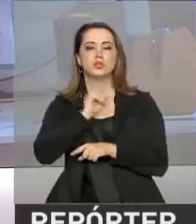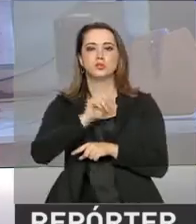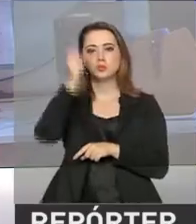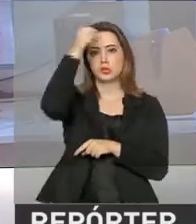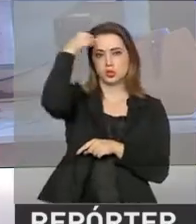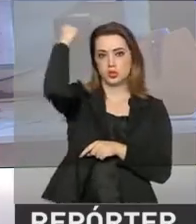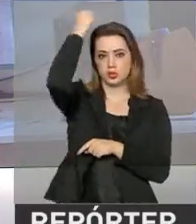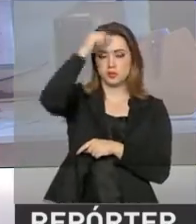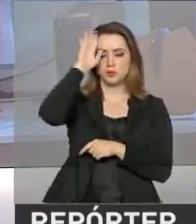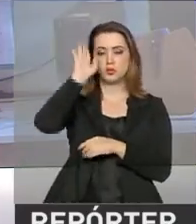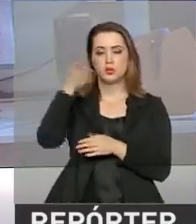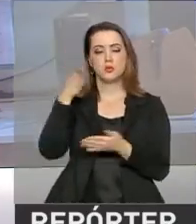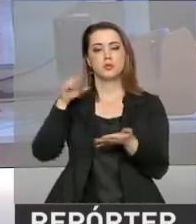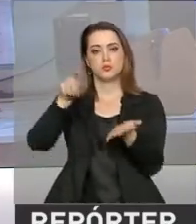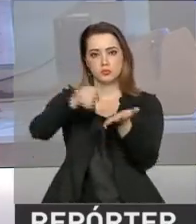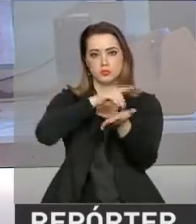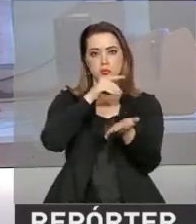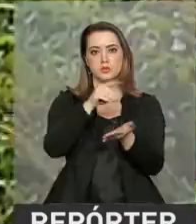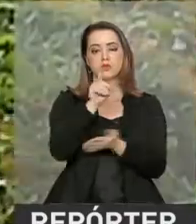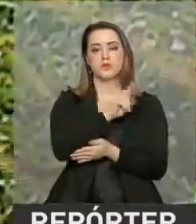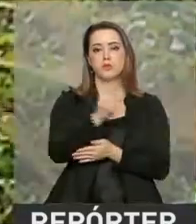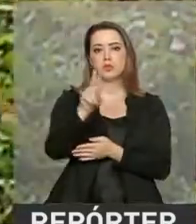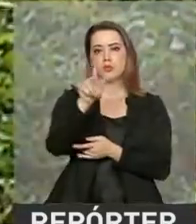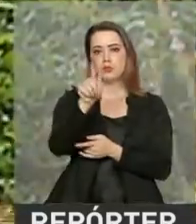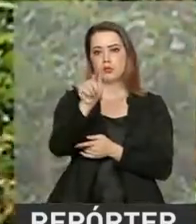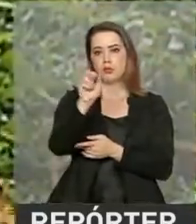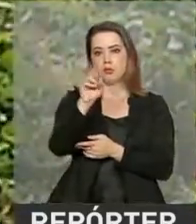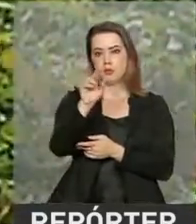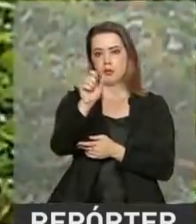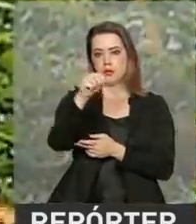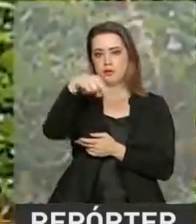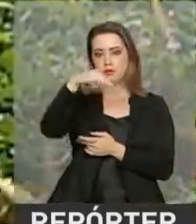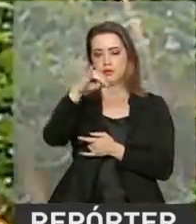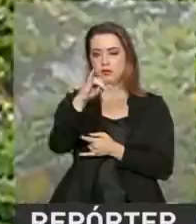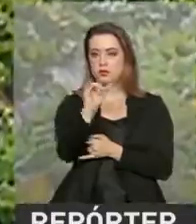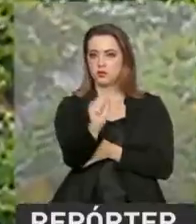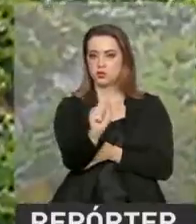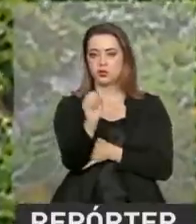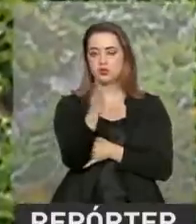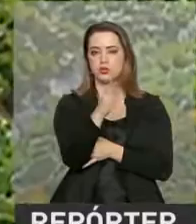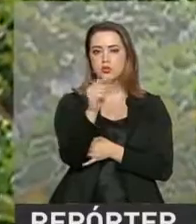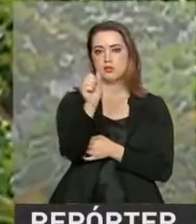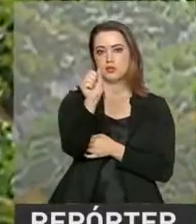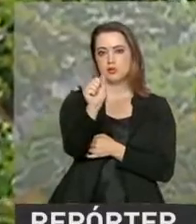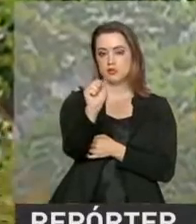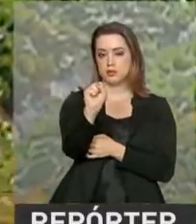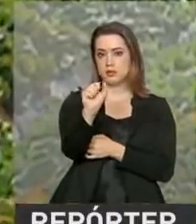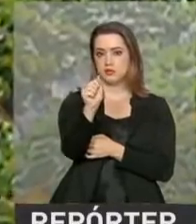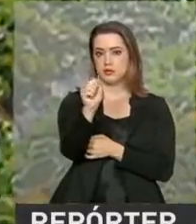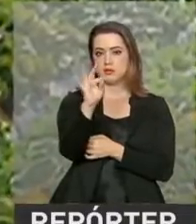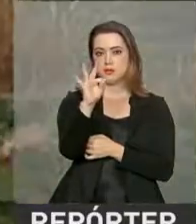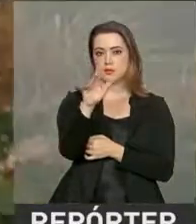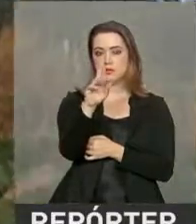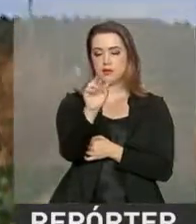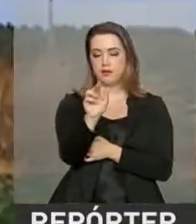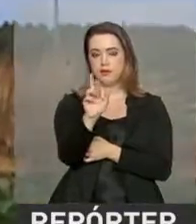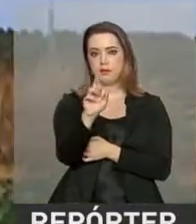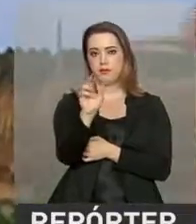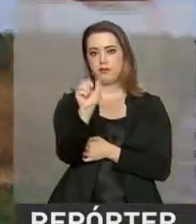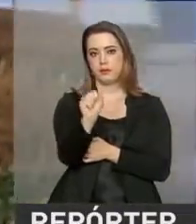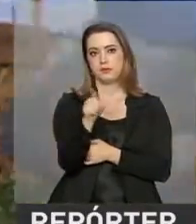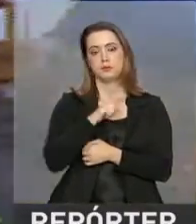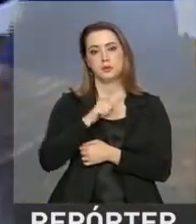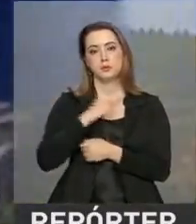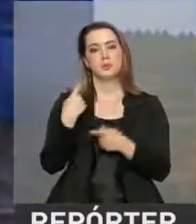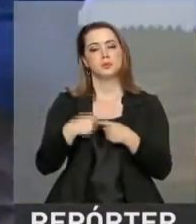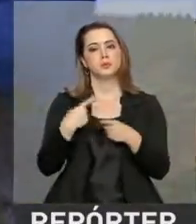podem se inscrever no garantia safra o benefício garante renda mínima às famílias que perderam sua produção pelo excesso ou a falta